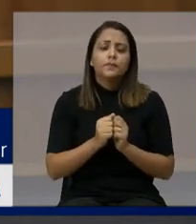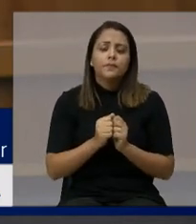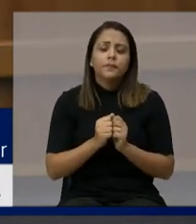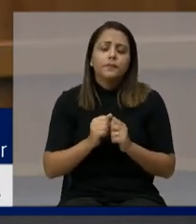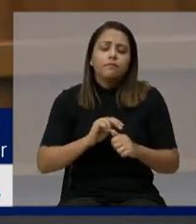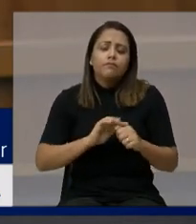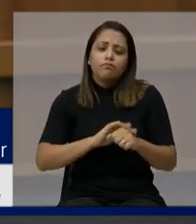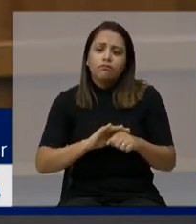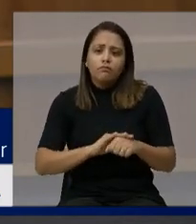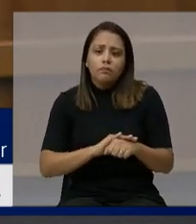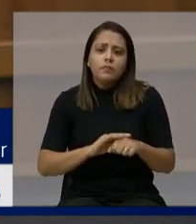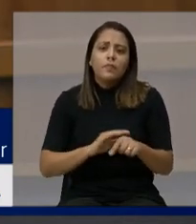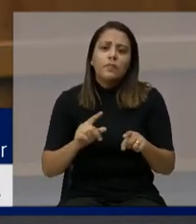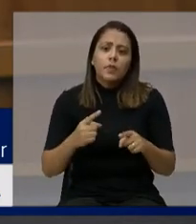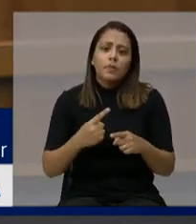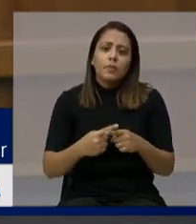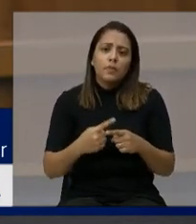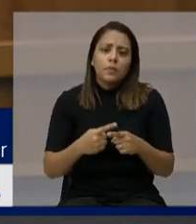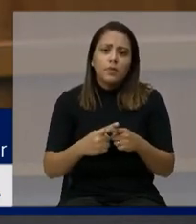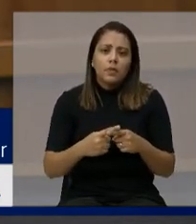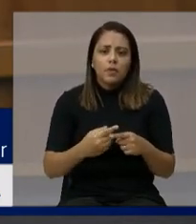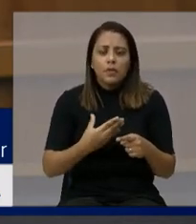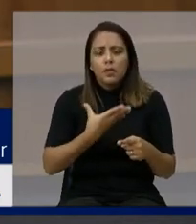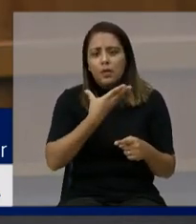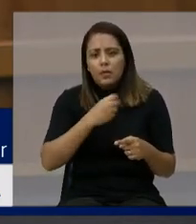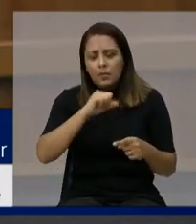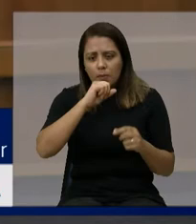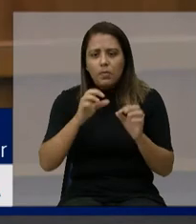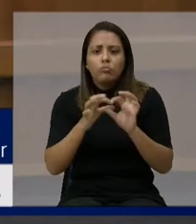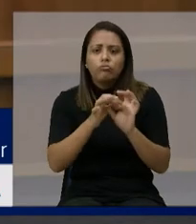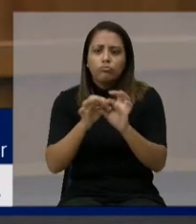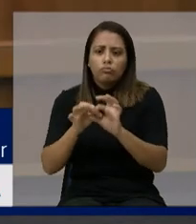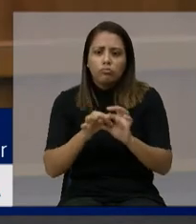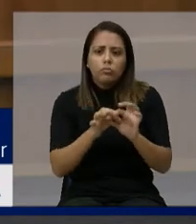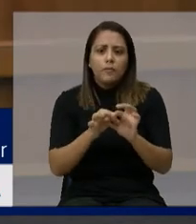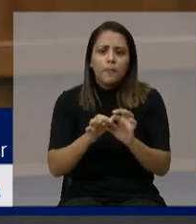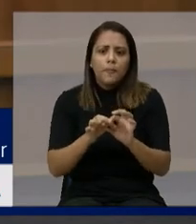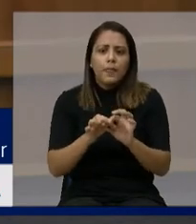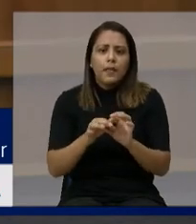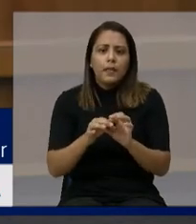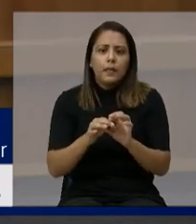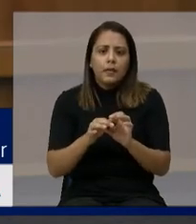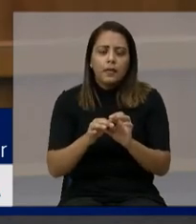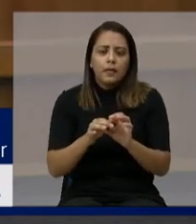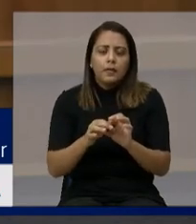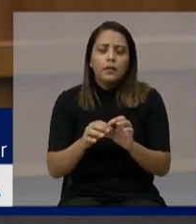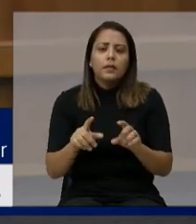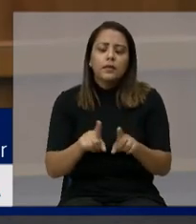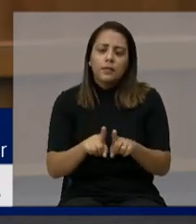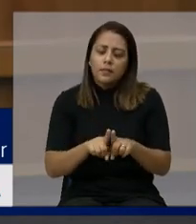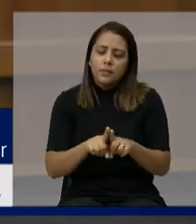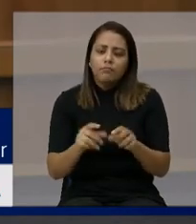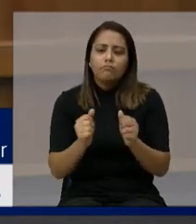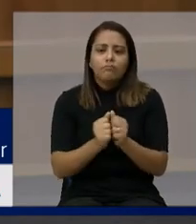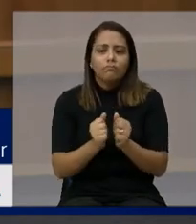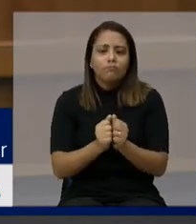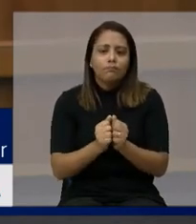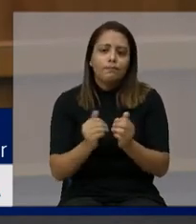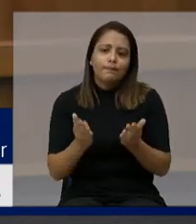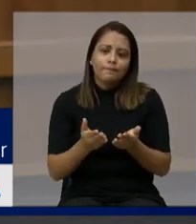porque nossos pais eram amigos, né? Então, estão lá em cima, lá agora, torcendo para a gente aí.